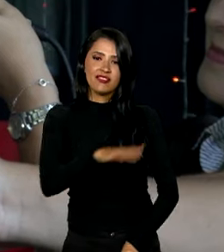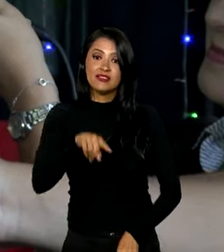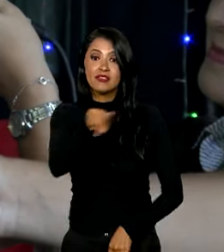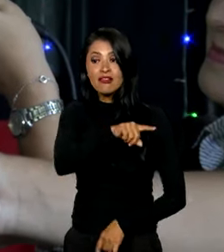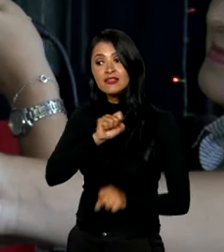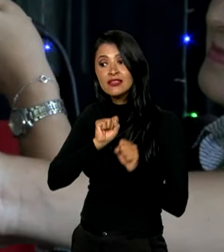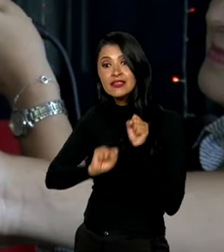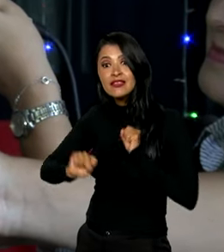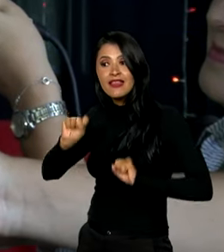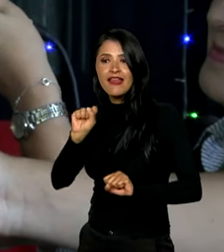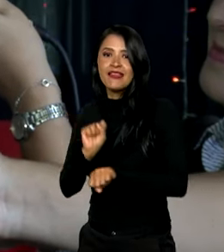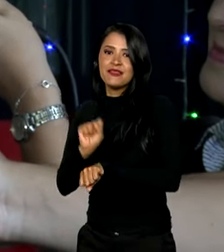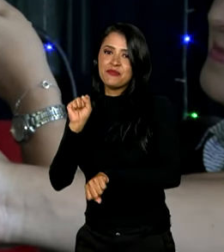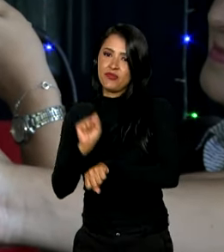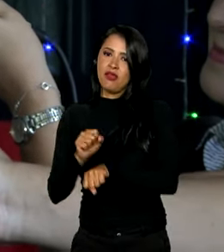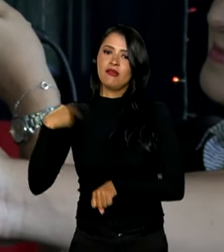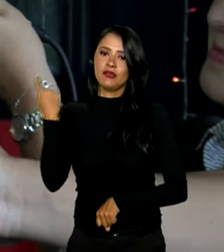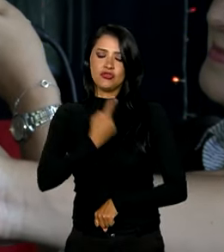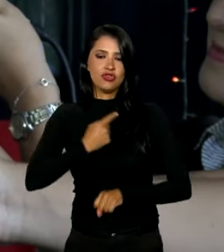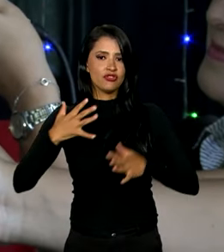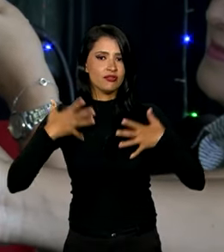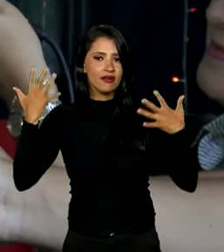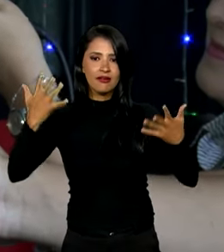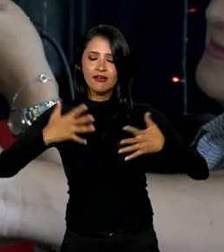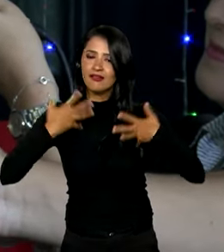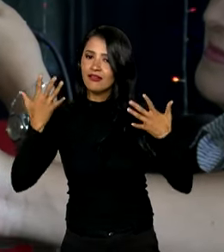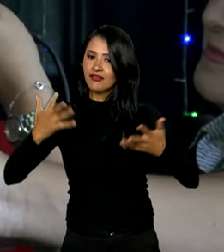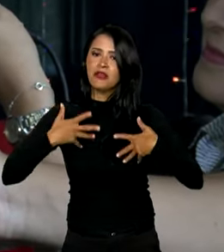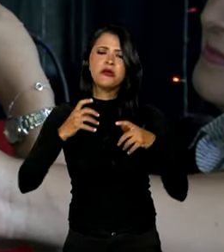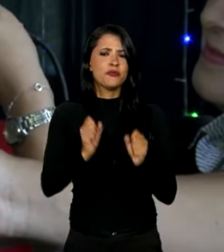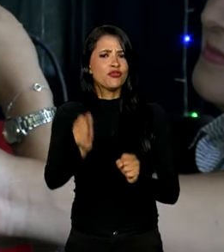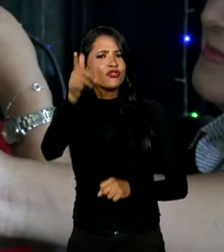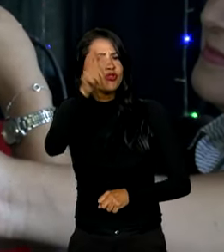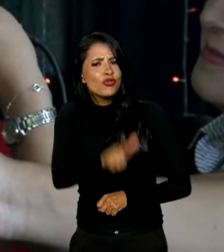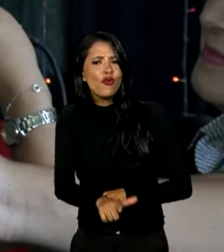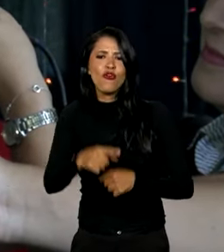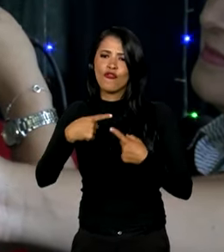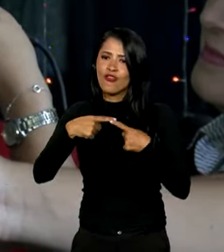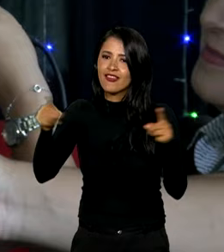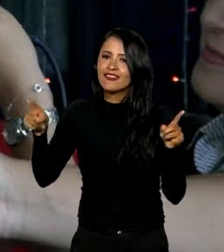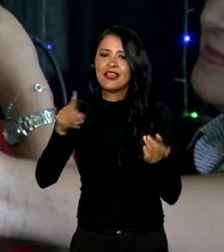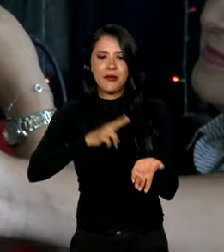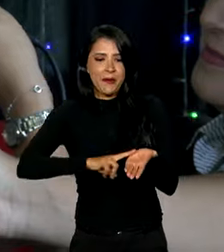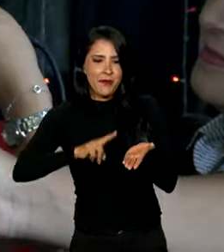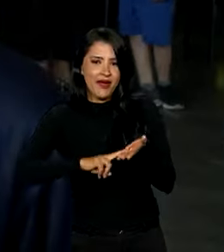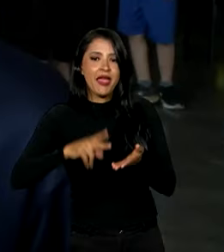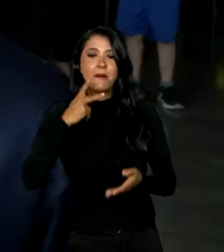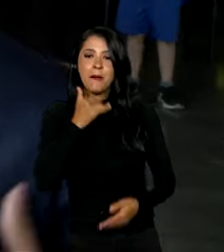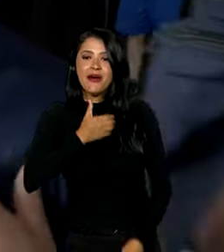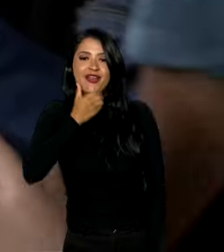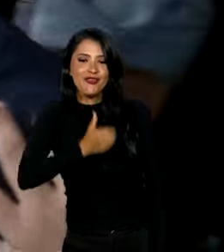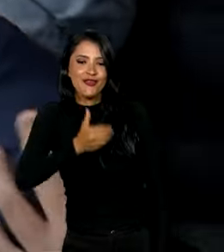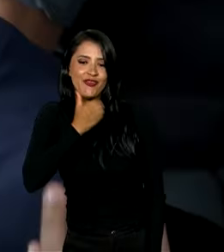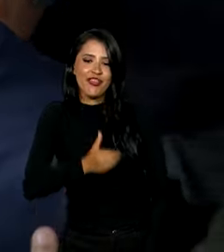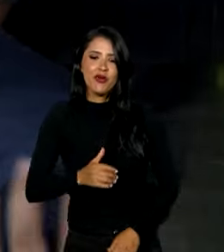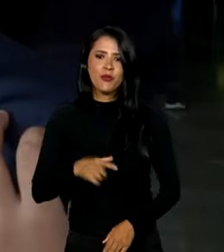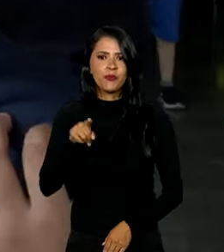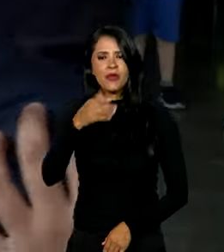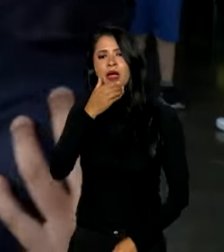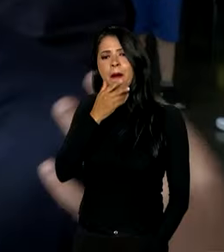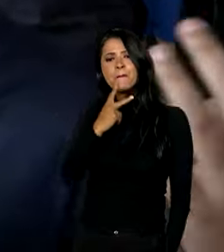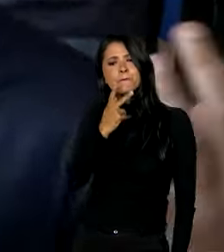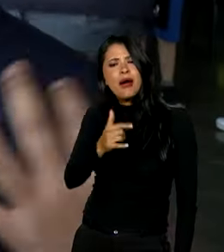momento. Então, para nós, é motivo de muita alegria mesmo poder novamente lançar a campanha do Papai Noel nos Correios. Papai Noel para mim é um